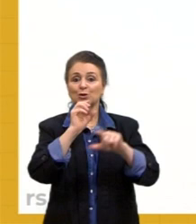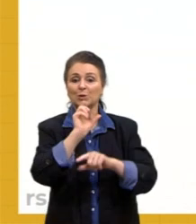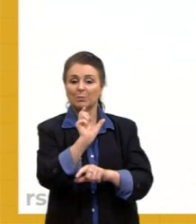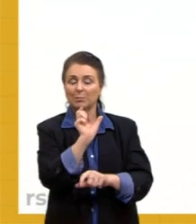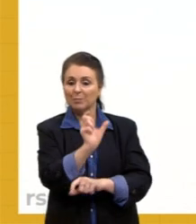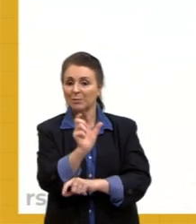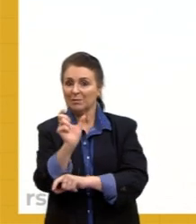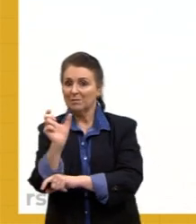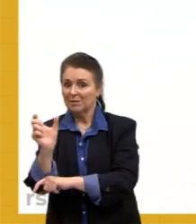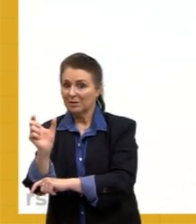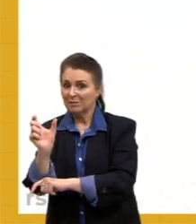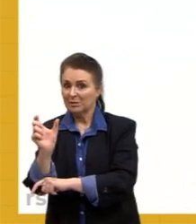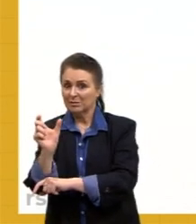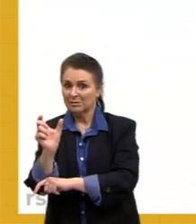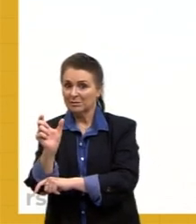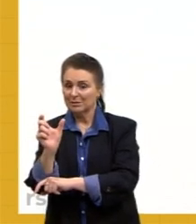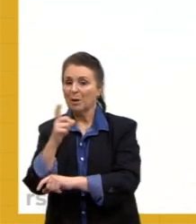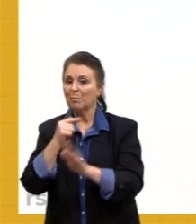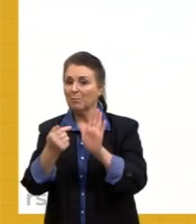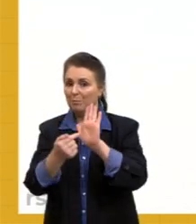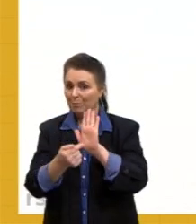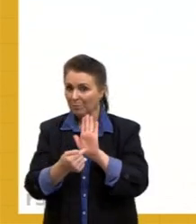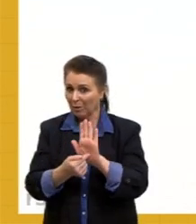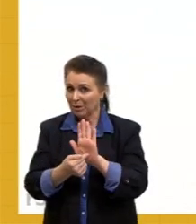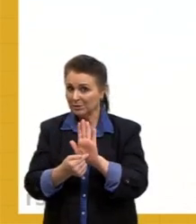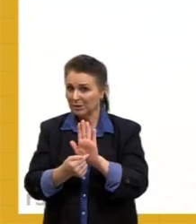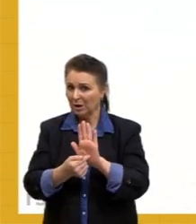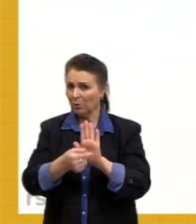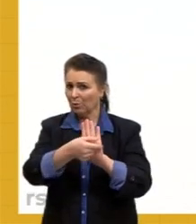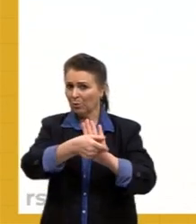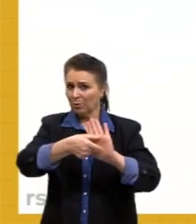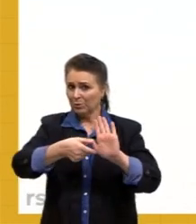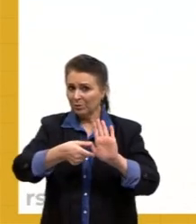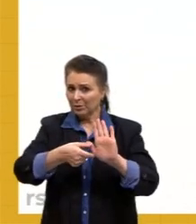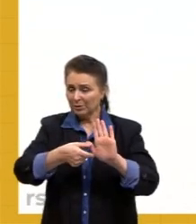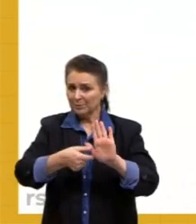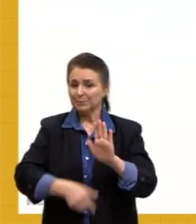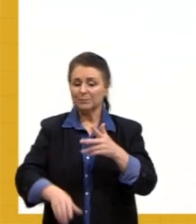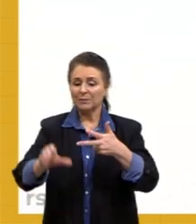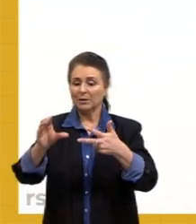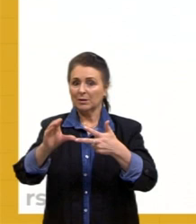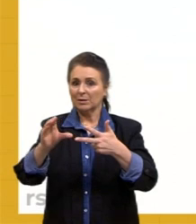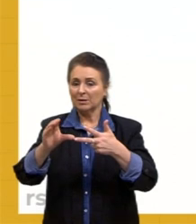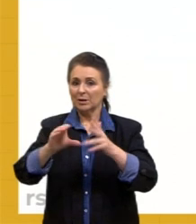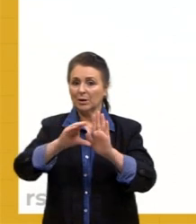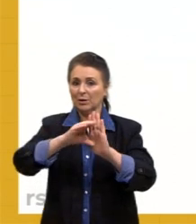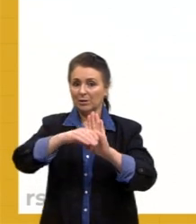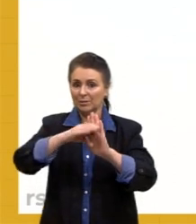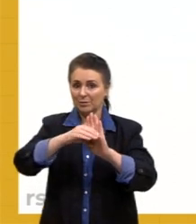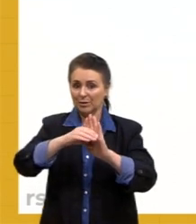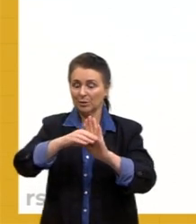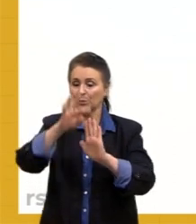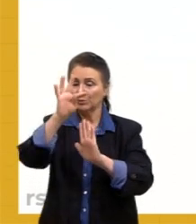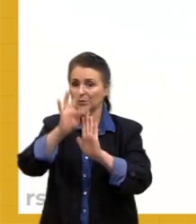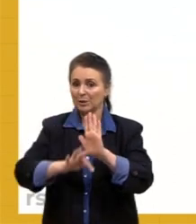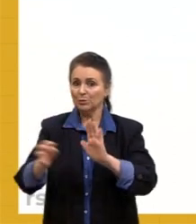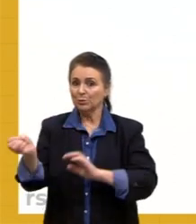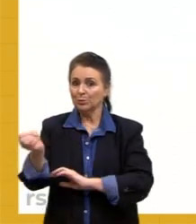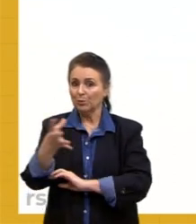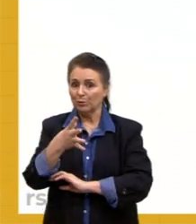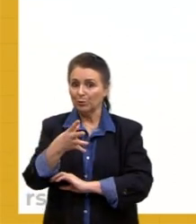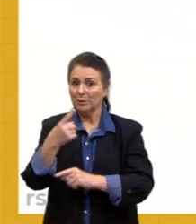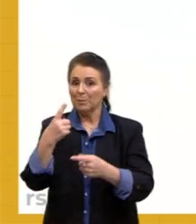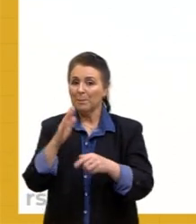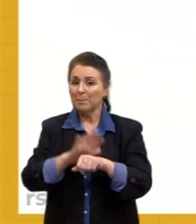criatividade do autor estranho né letra C conceito uma nova vertente de texto na qual a